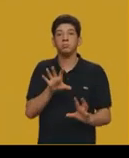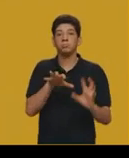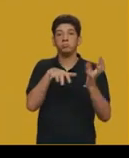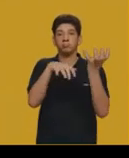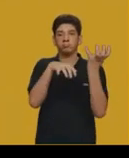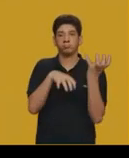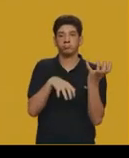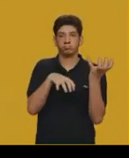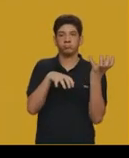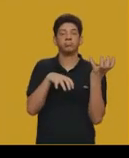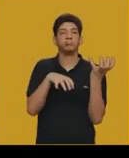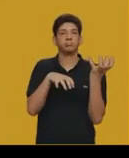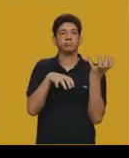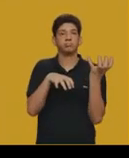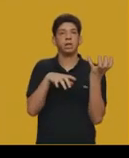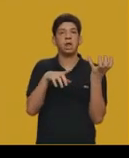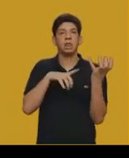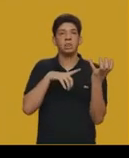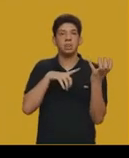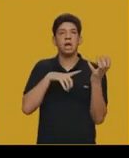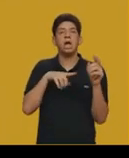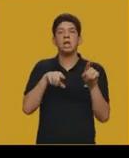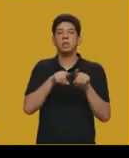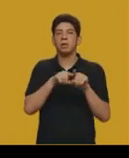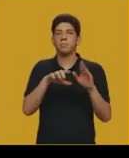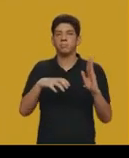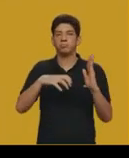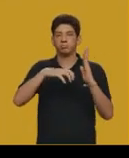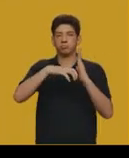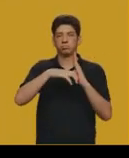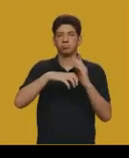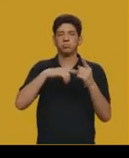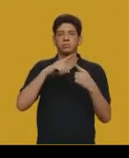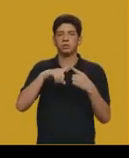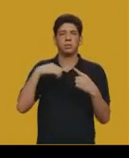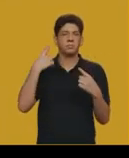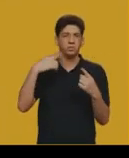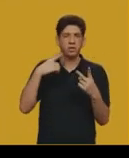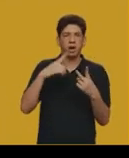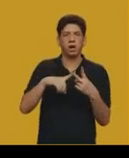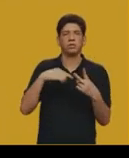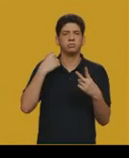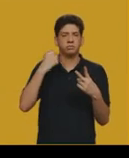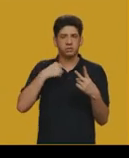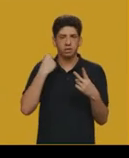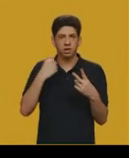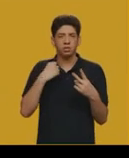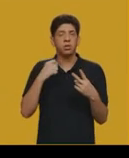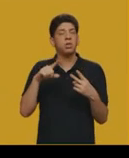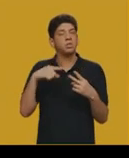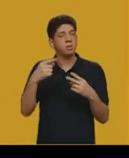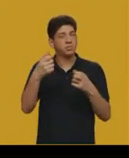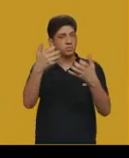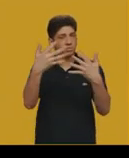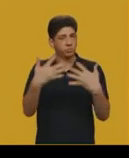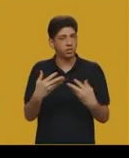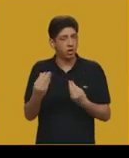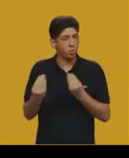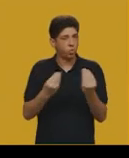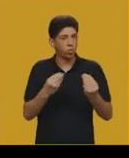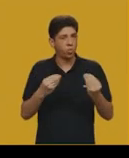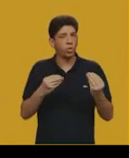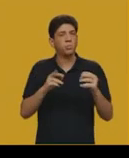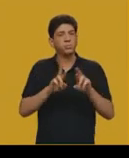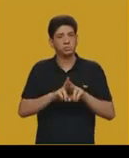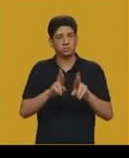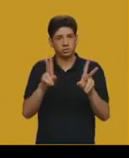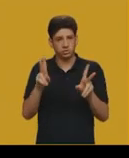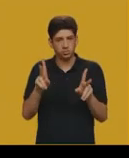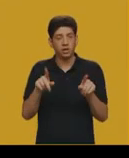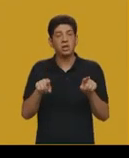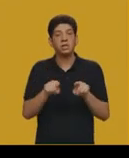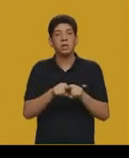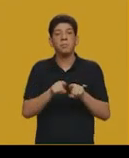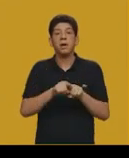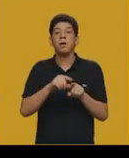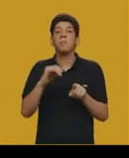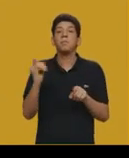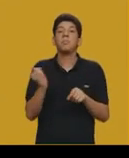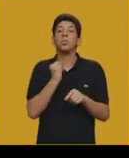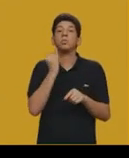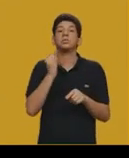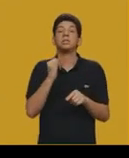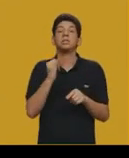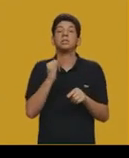dos Deputados e dos senadores. Mais para frente a gente vai tentar explicar essa diferença e por que a importância do Senado e ter